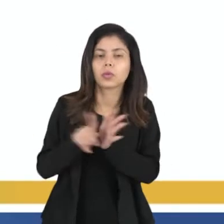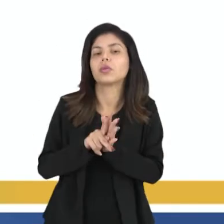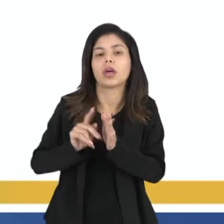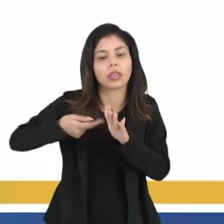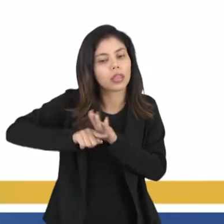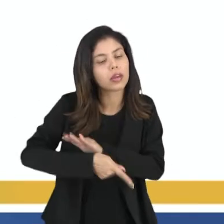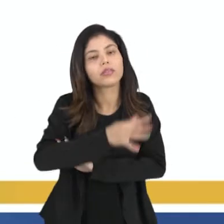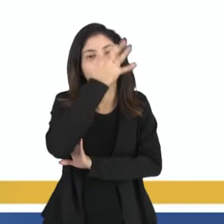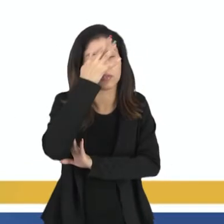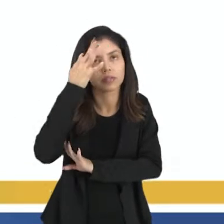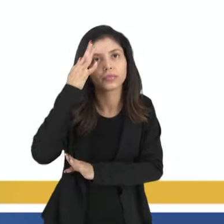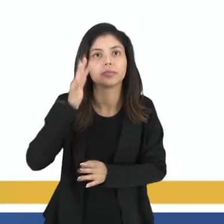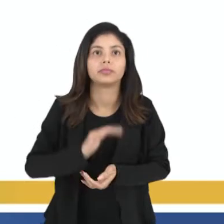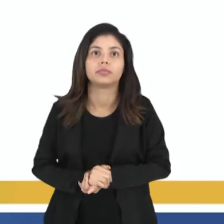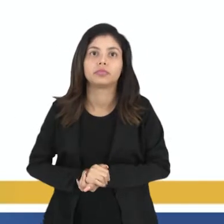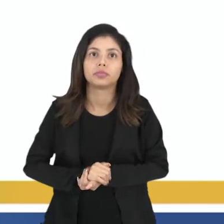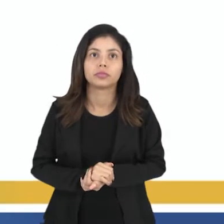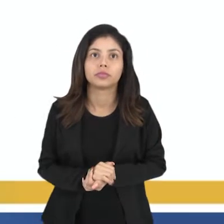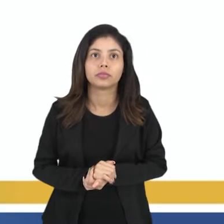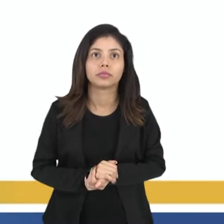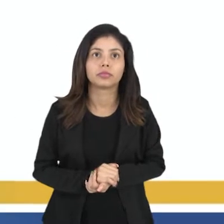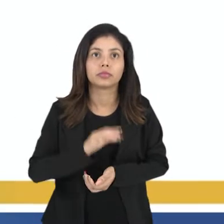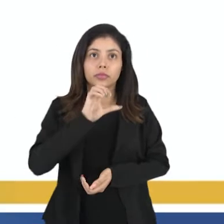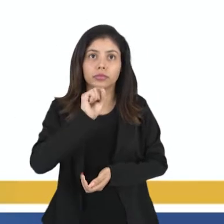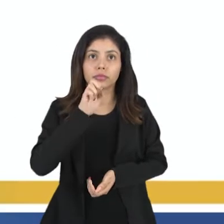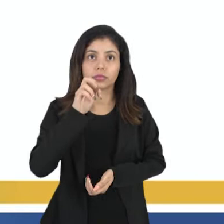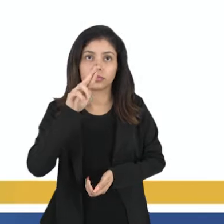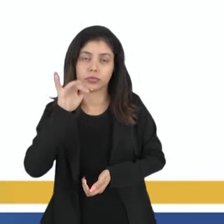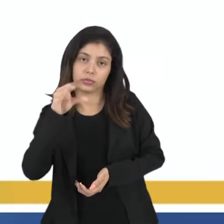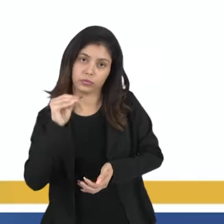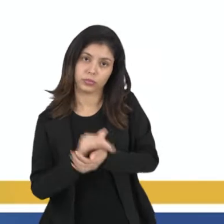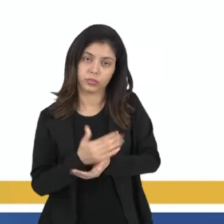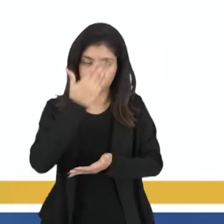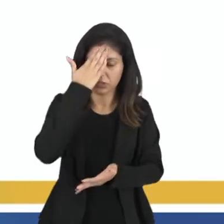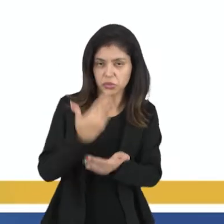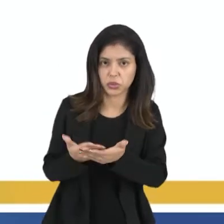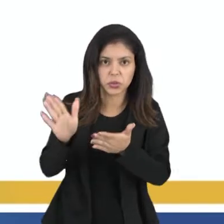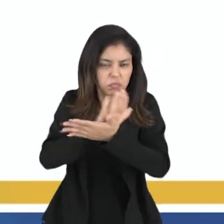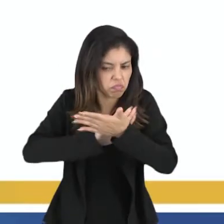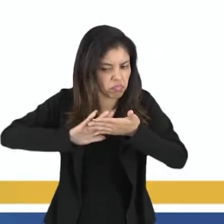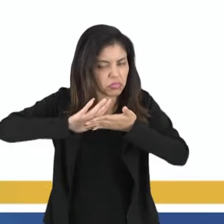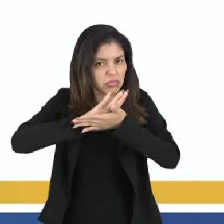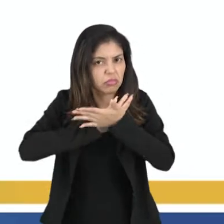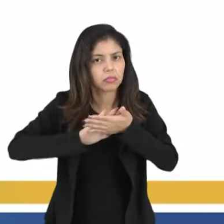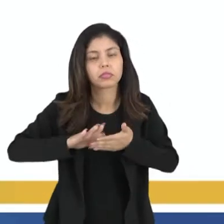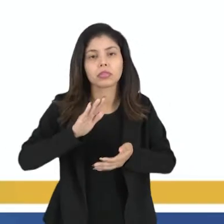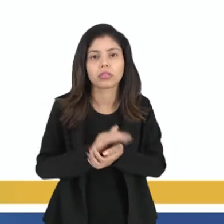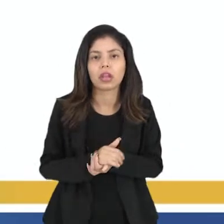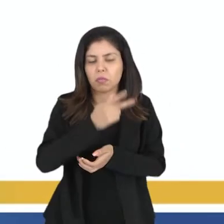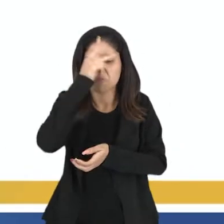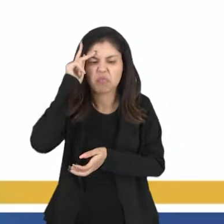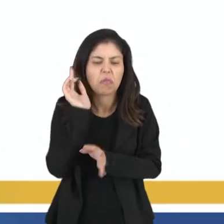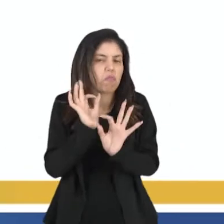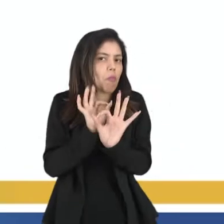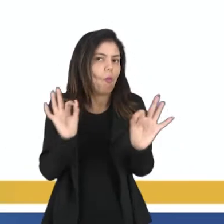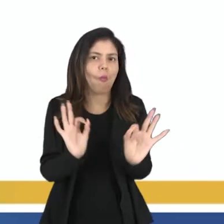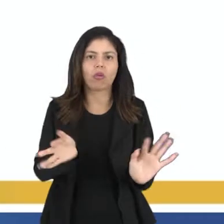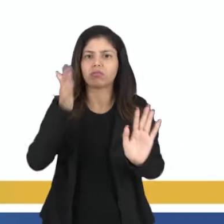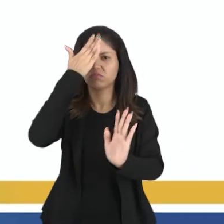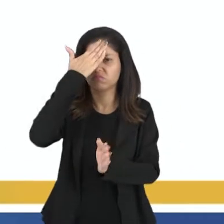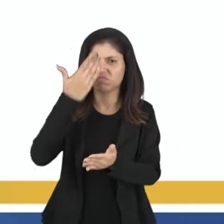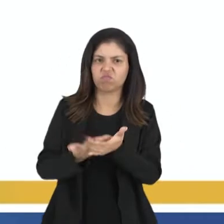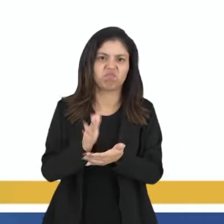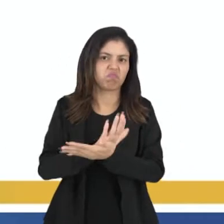dentro da filosofia. Do ceticismo, ele não acredita em nada. O cético, ele não acredita em nada.